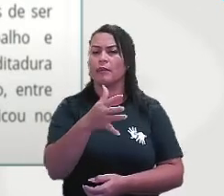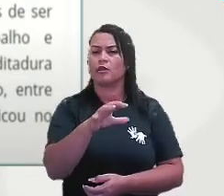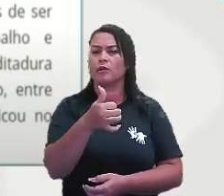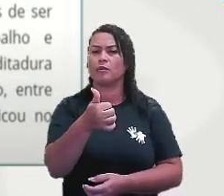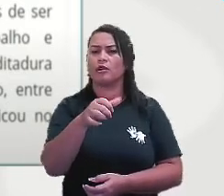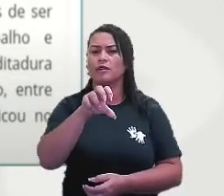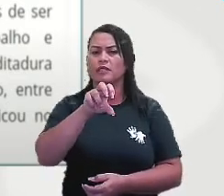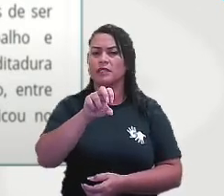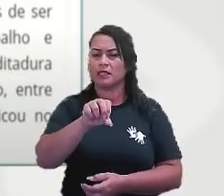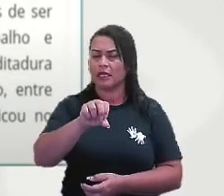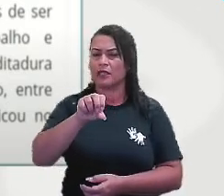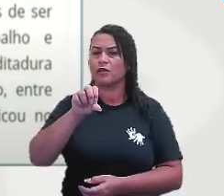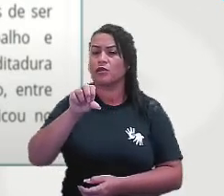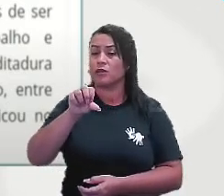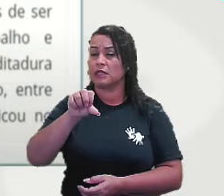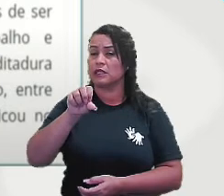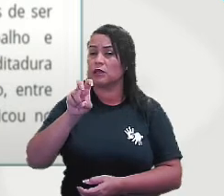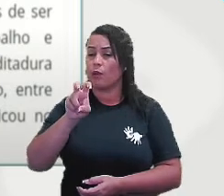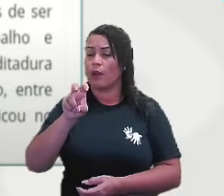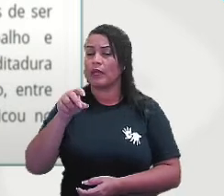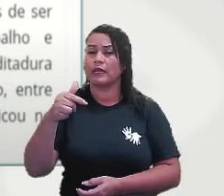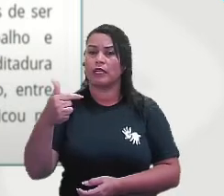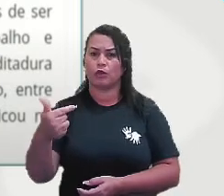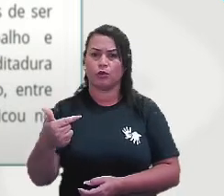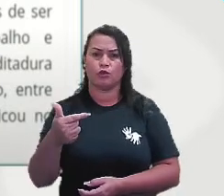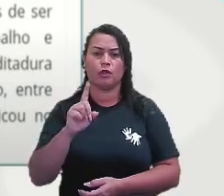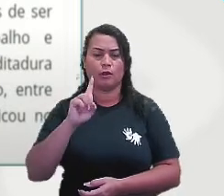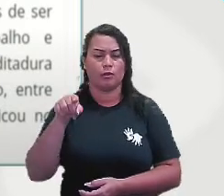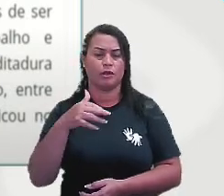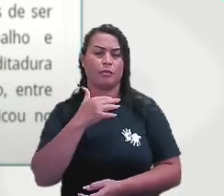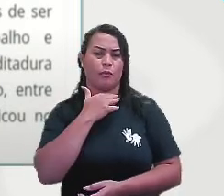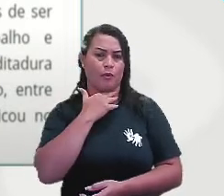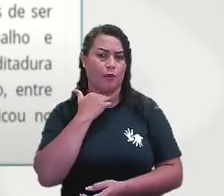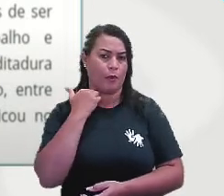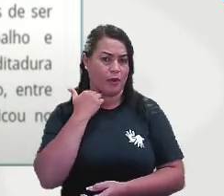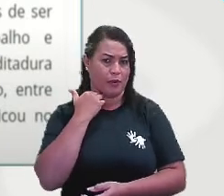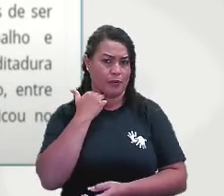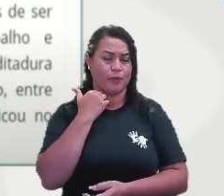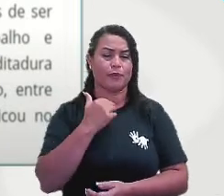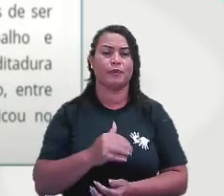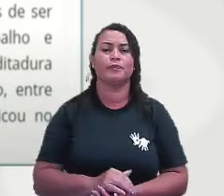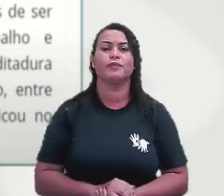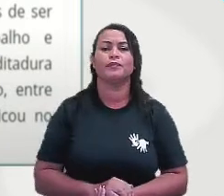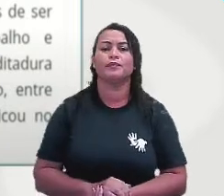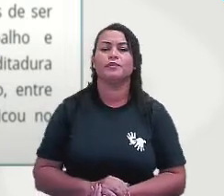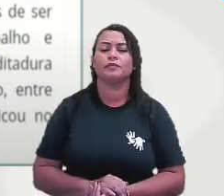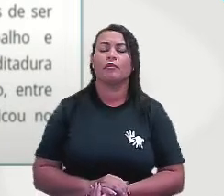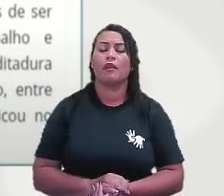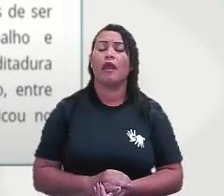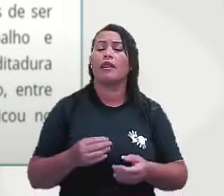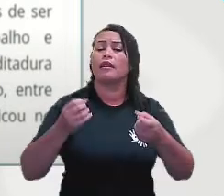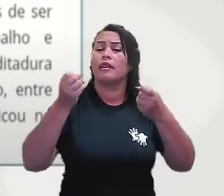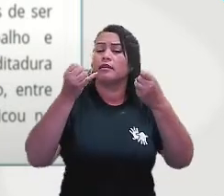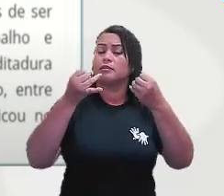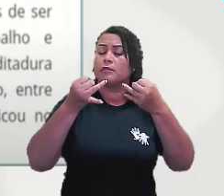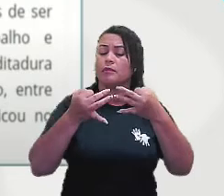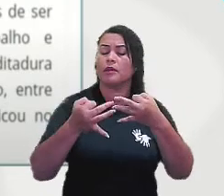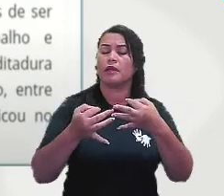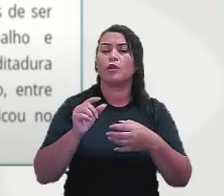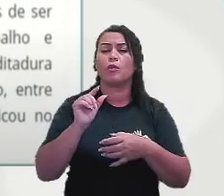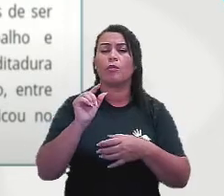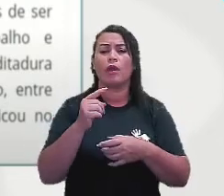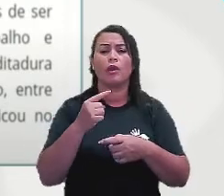1952, quando ele faleceu. Então, aí, tá contando um pouquinho de por que as